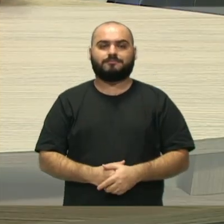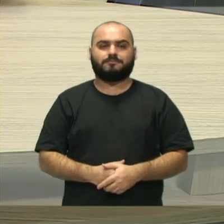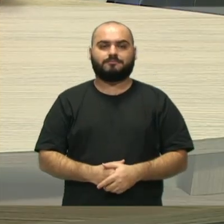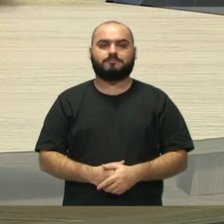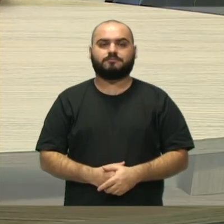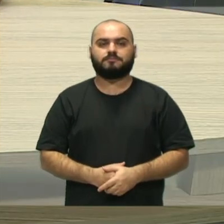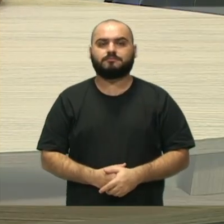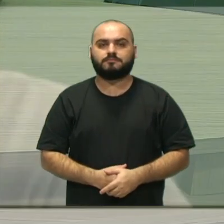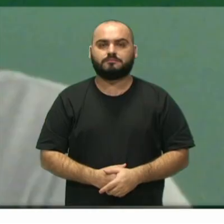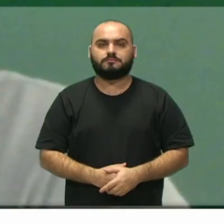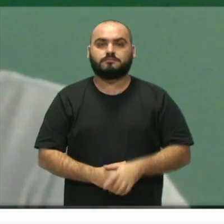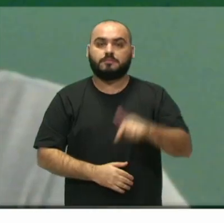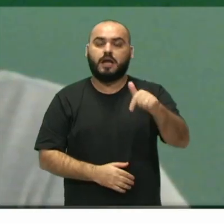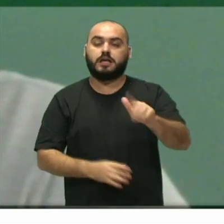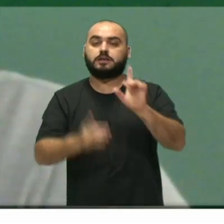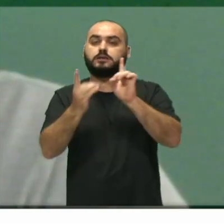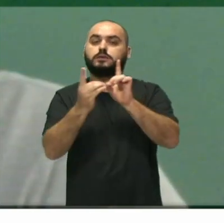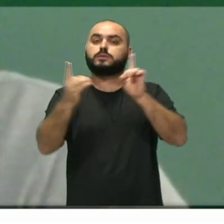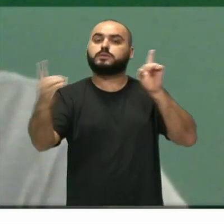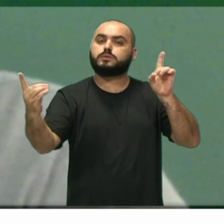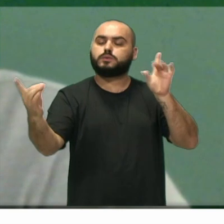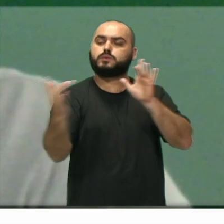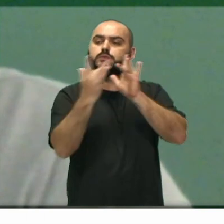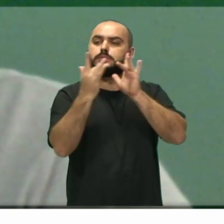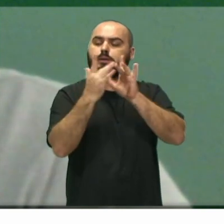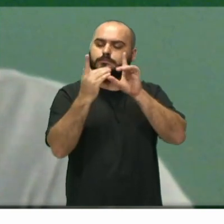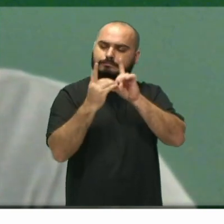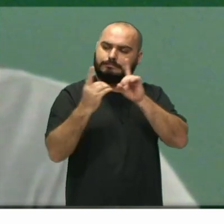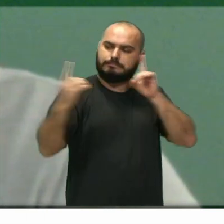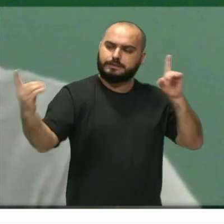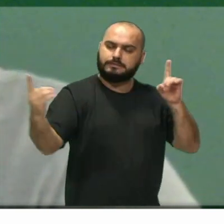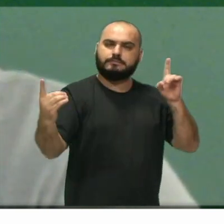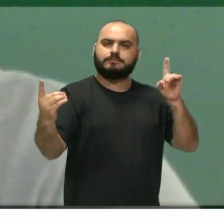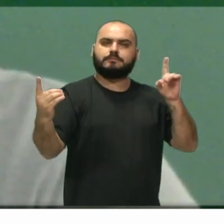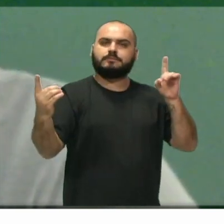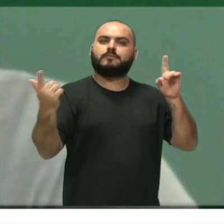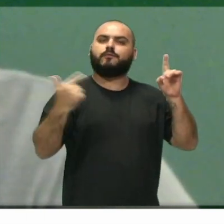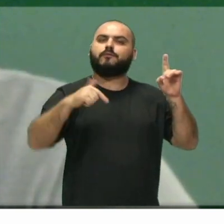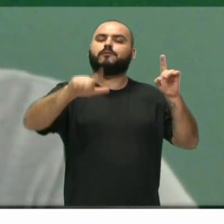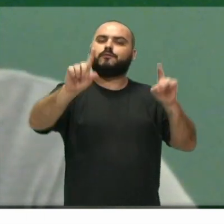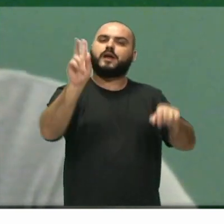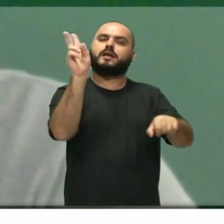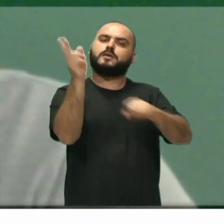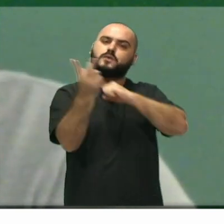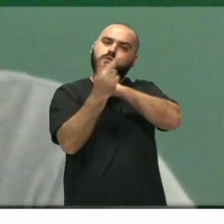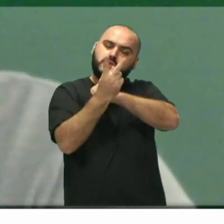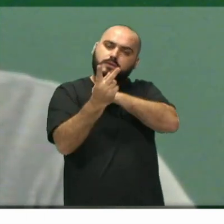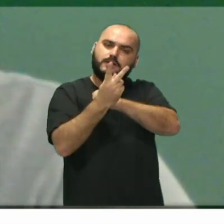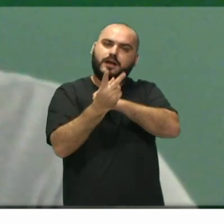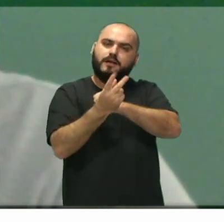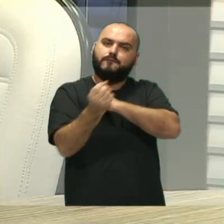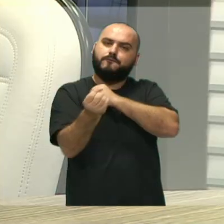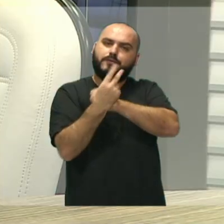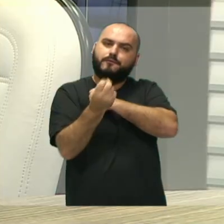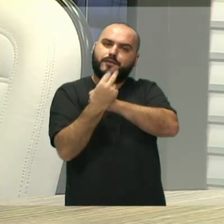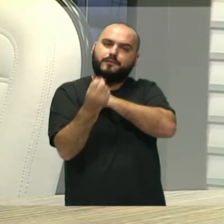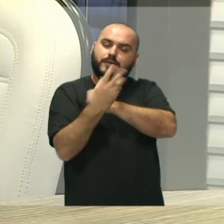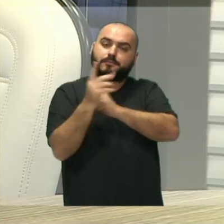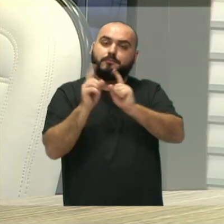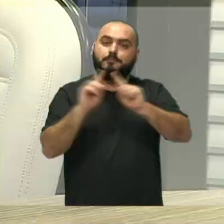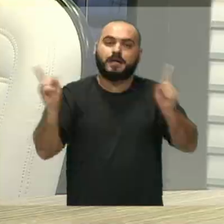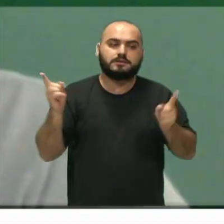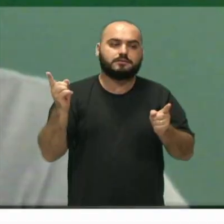Até que ponto esse distanciamento físico, né, vai nos proteger do vírus, né, mas não vai gerar